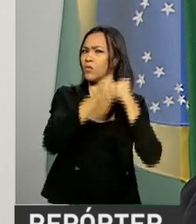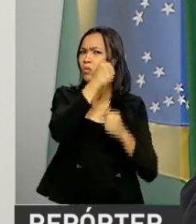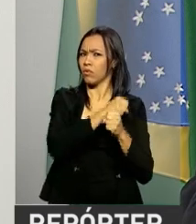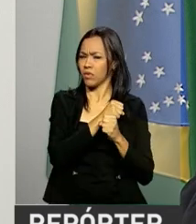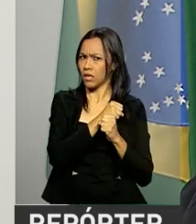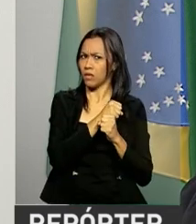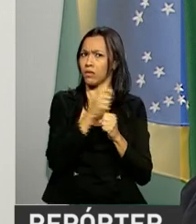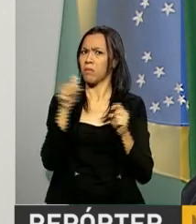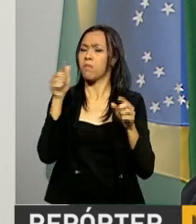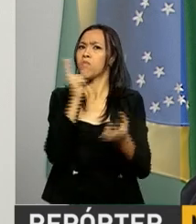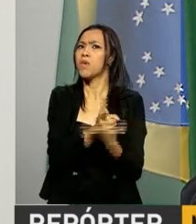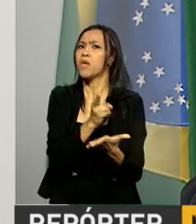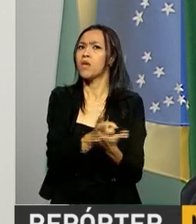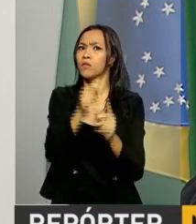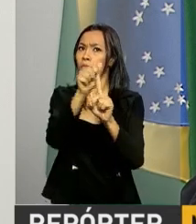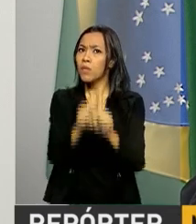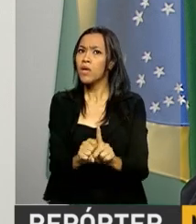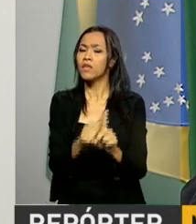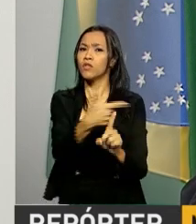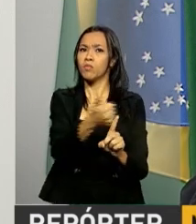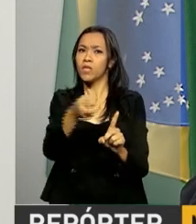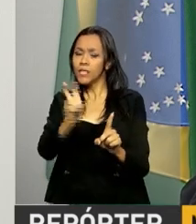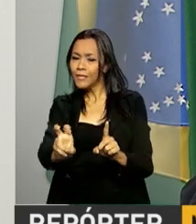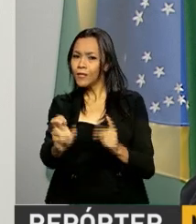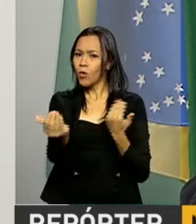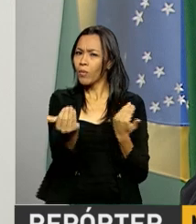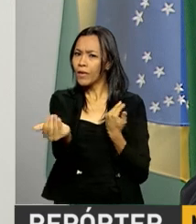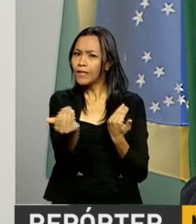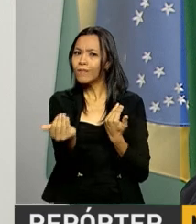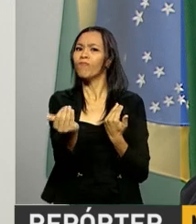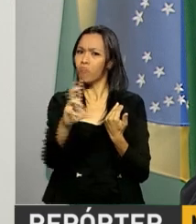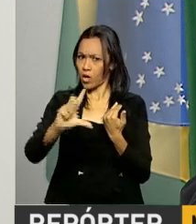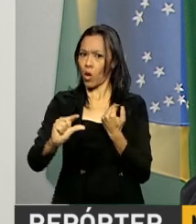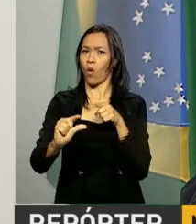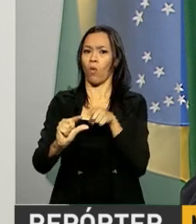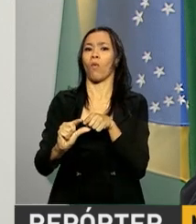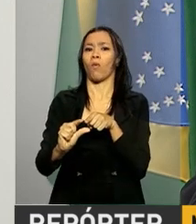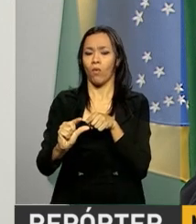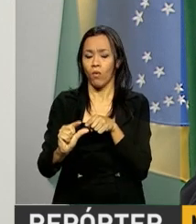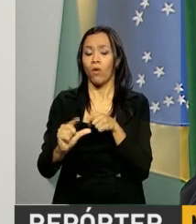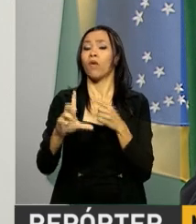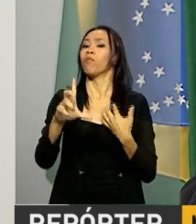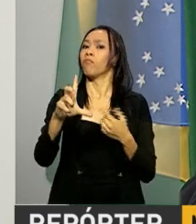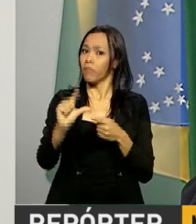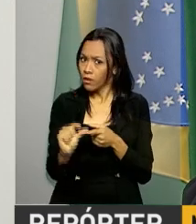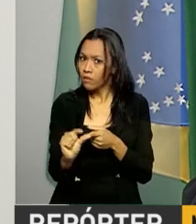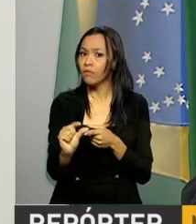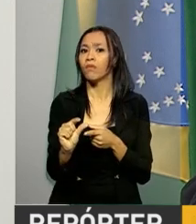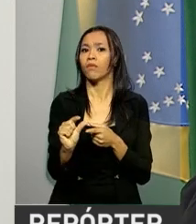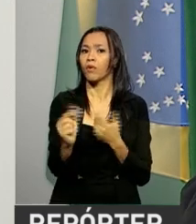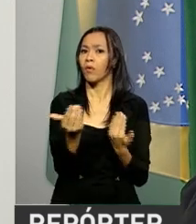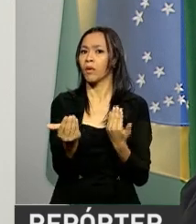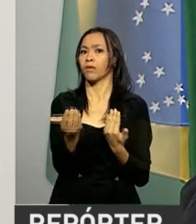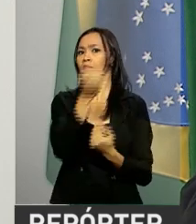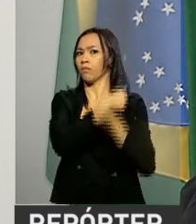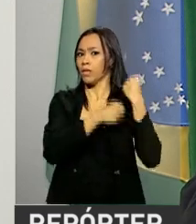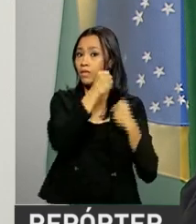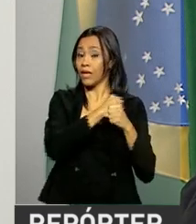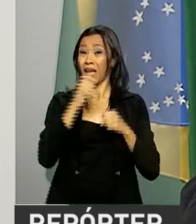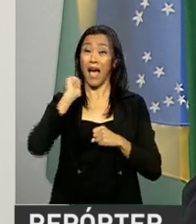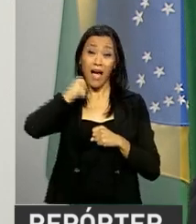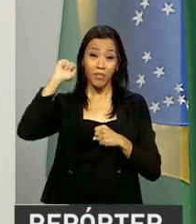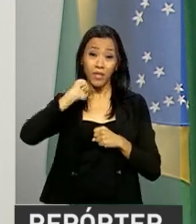mesmo mês em 2015 a gente observa que ele foi menor menor do que o comportamento do ano passado em abril de